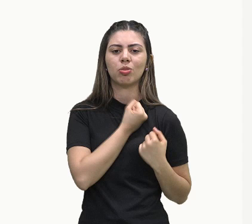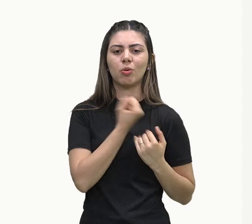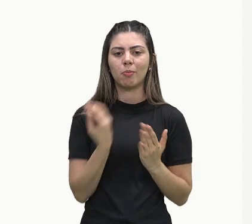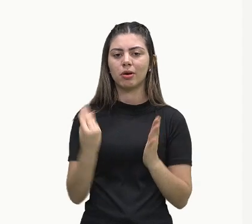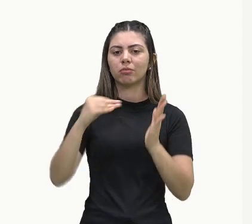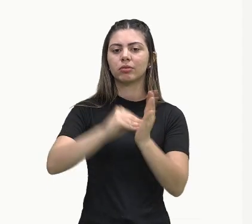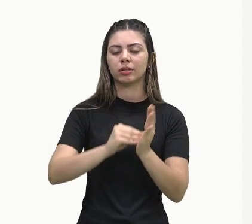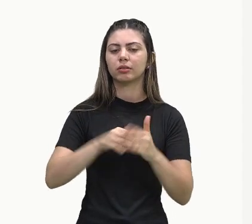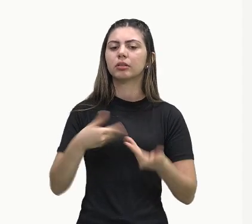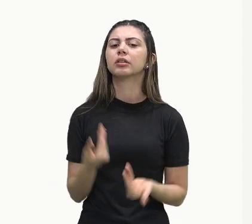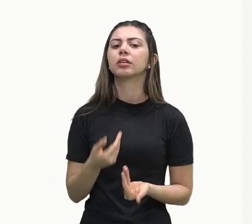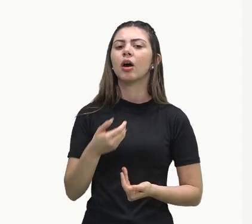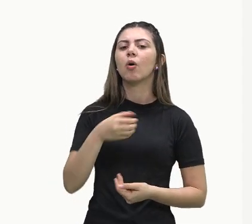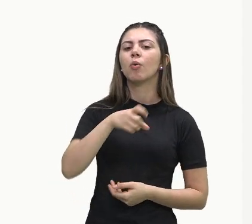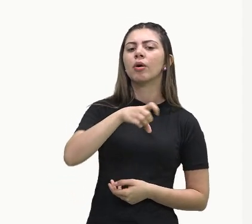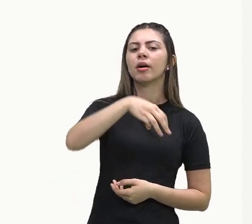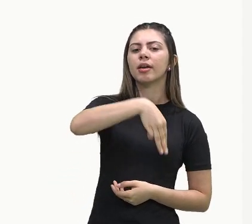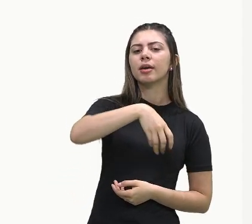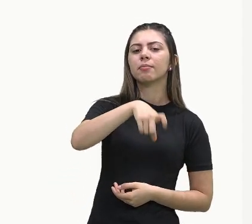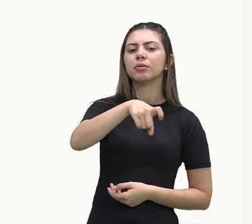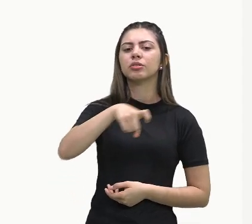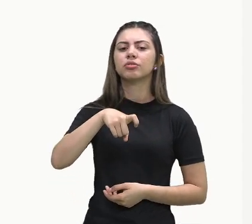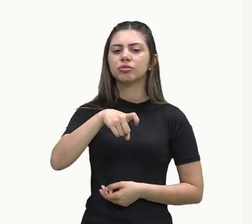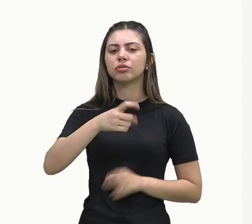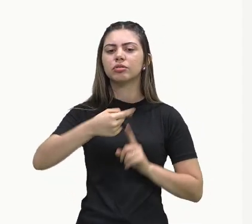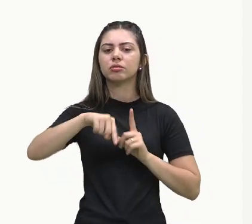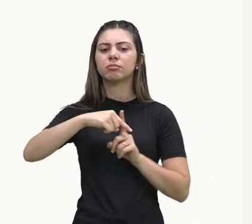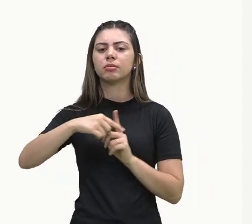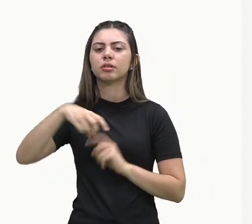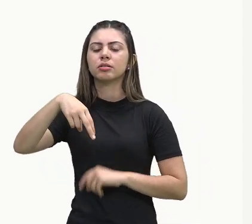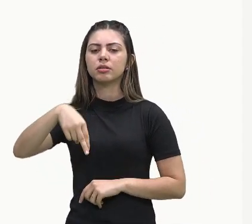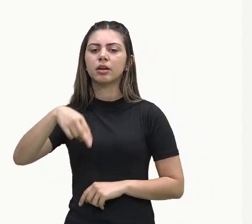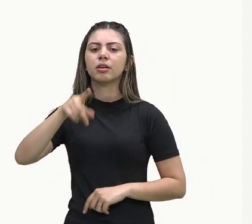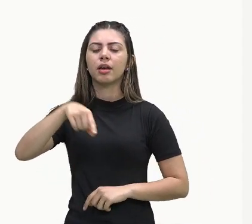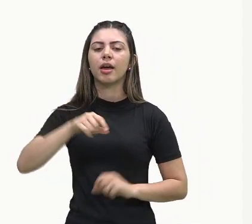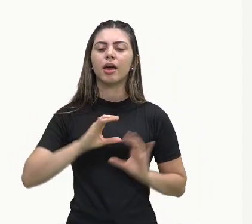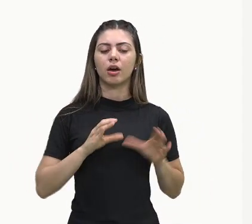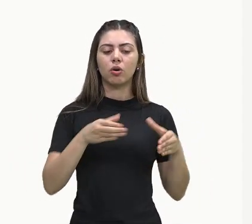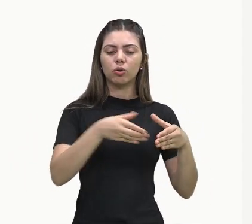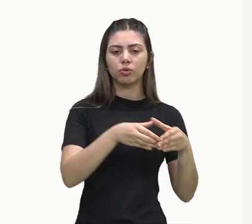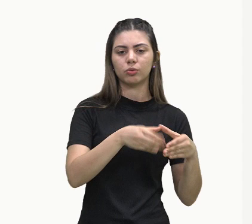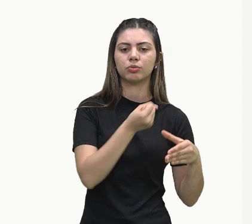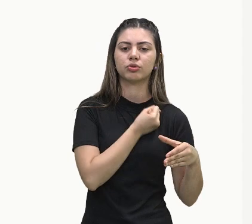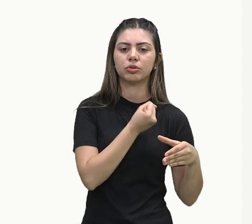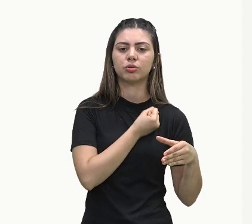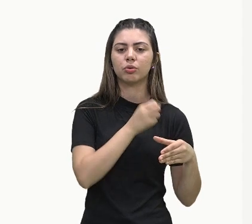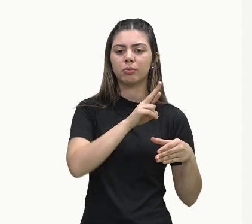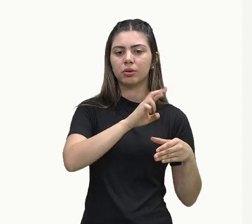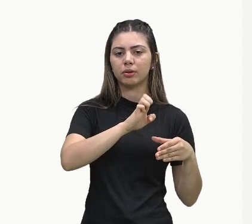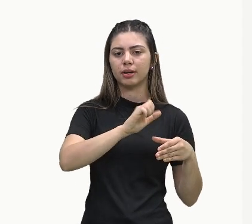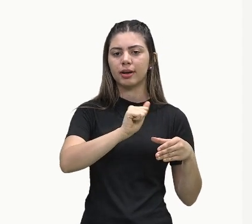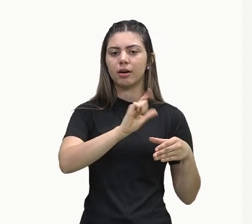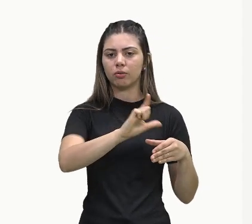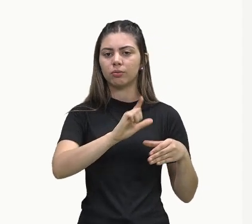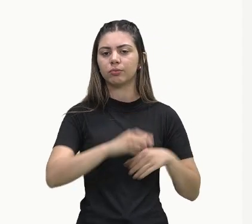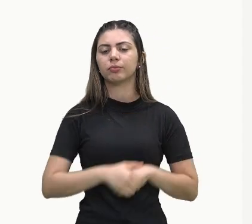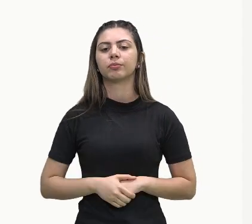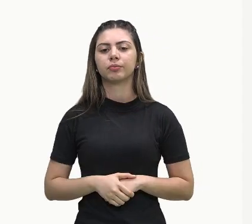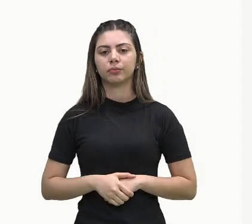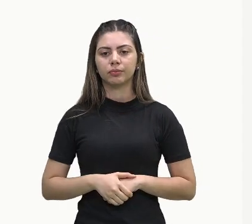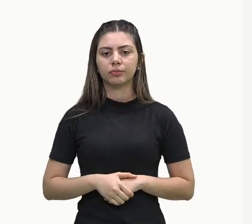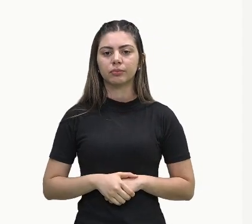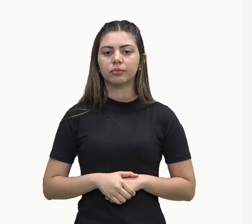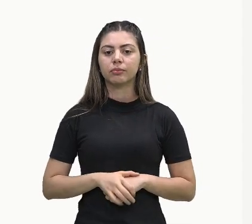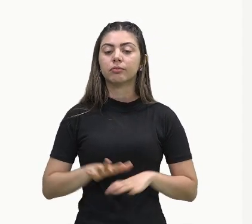números aqui são números reais correto pertence ao conjunto dos números reais enquanto o coeficiente angular